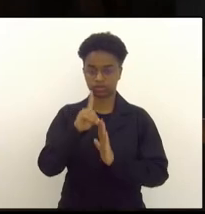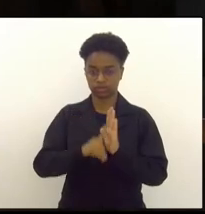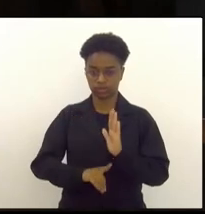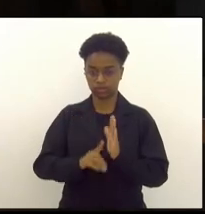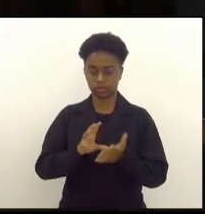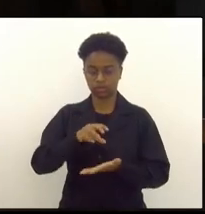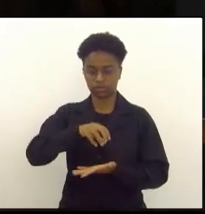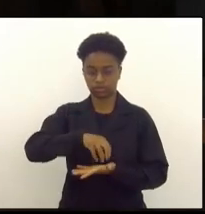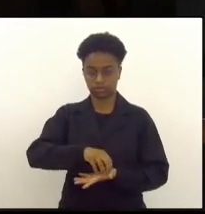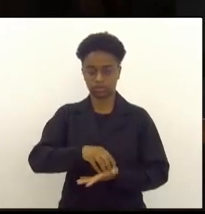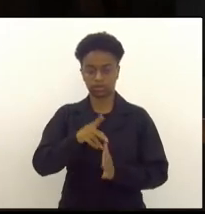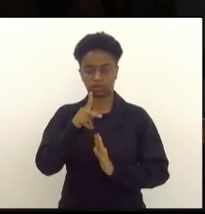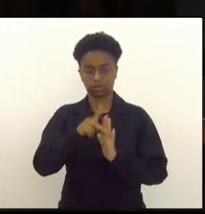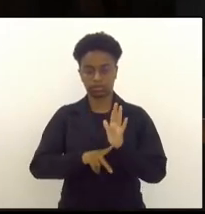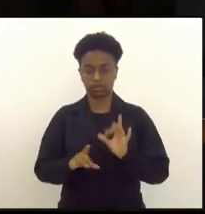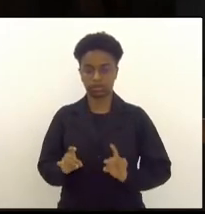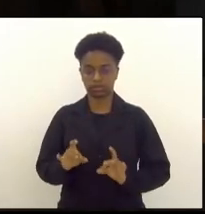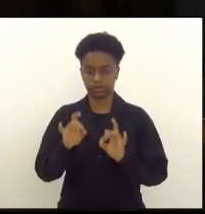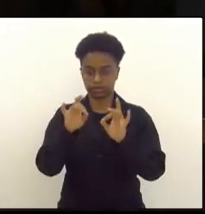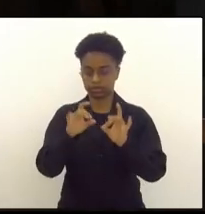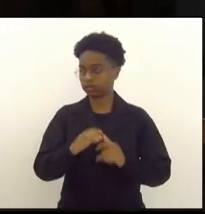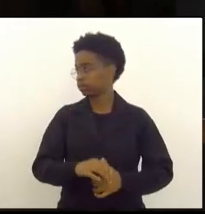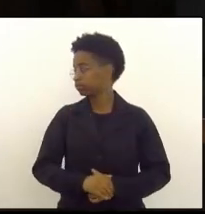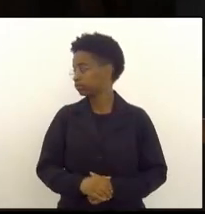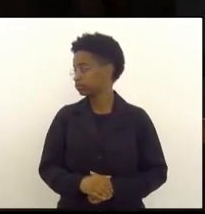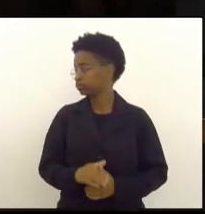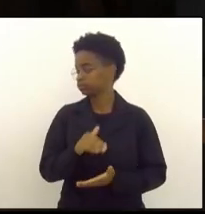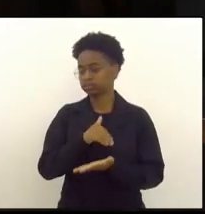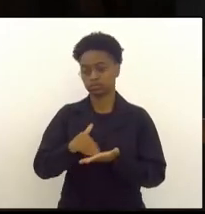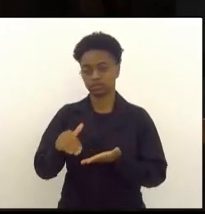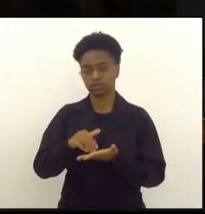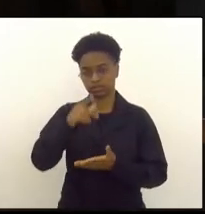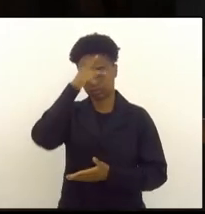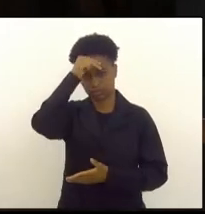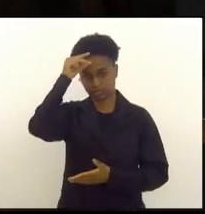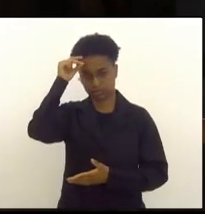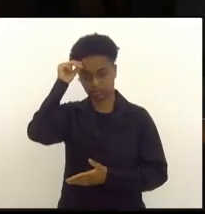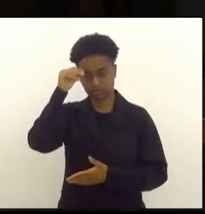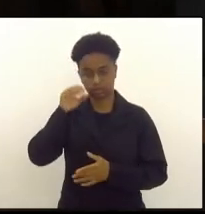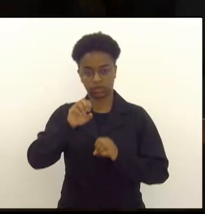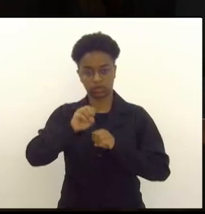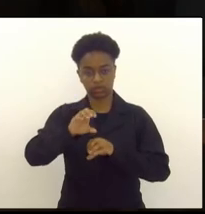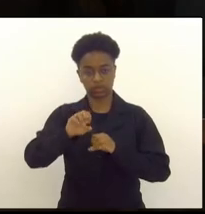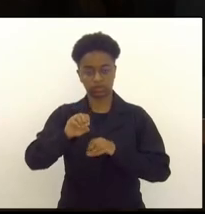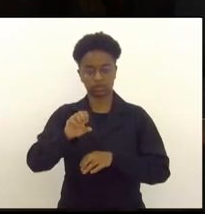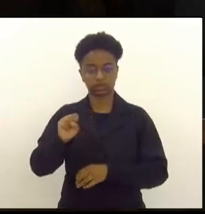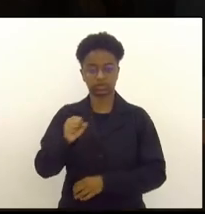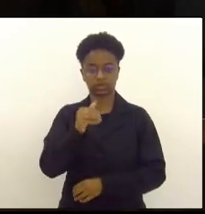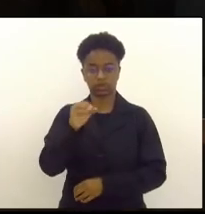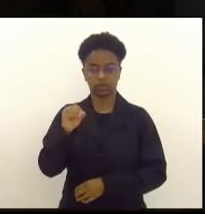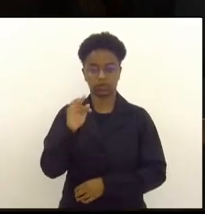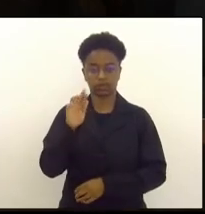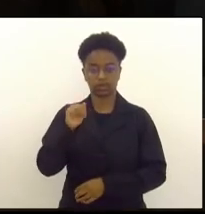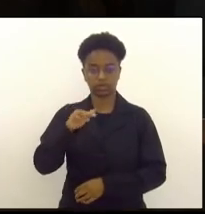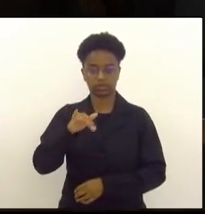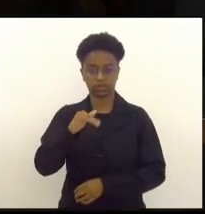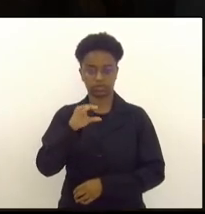do Departamento de Projetos Especiais, Secretaria Municipal de Educação de São Francisco de Itabapoana.